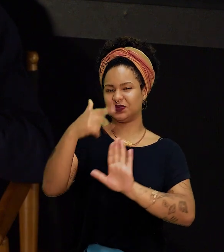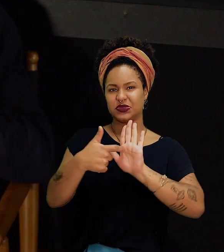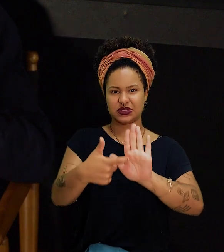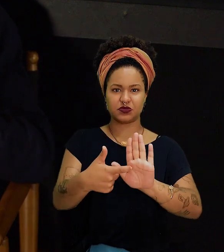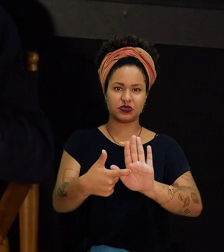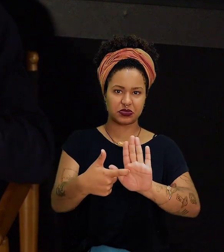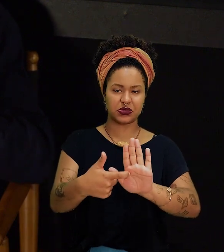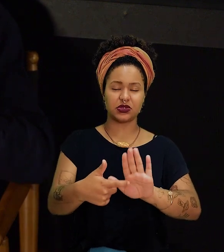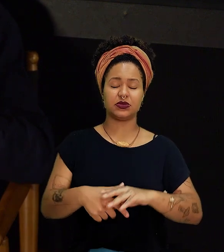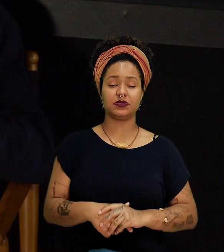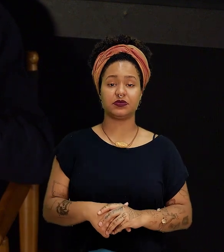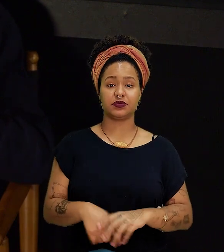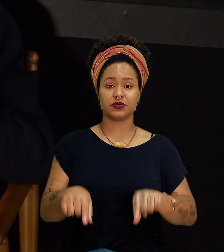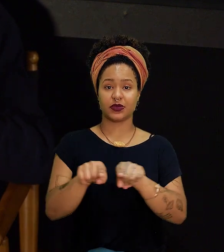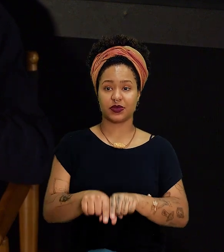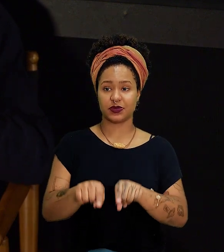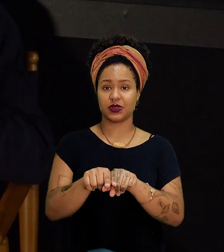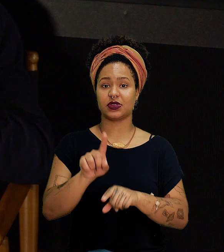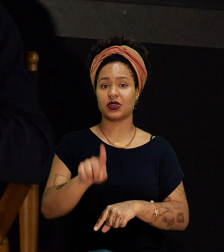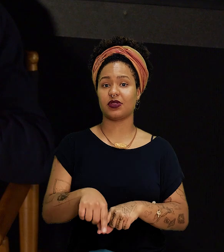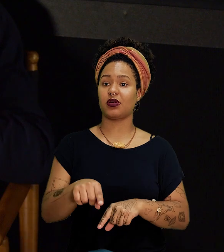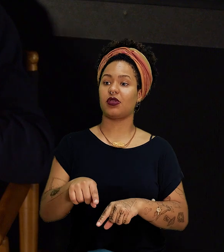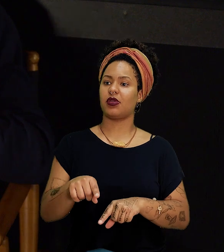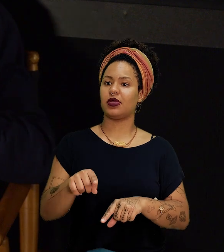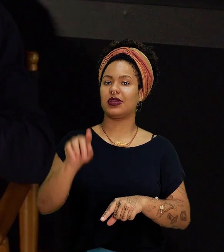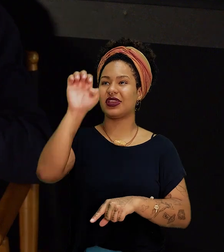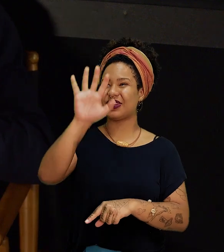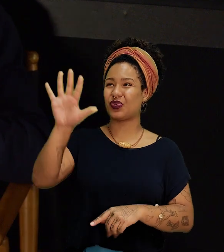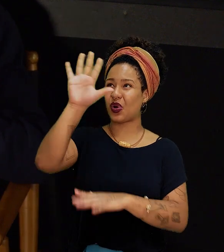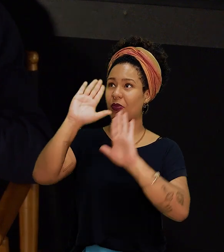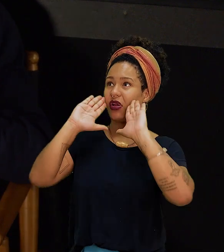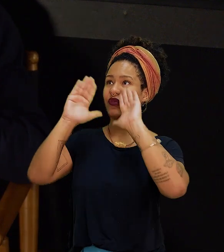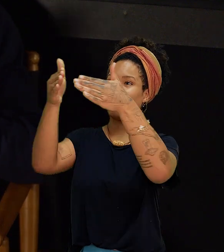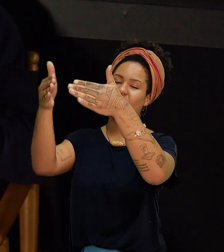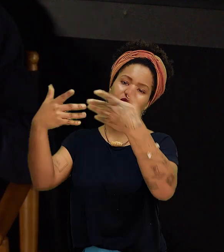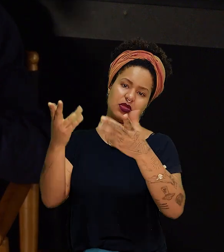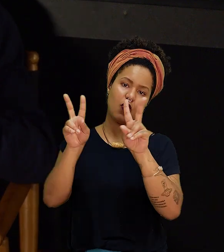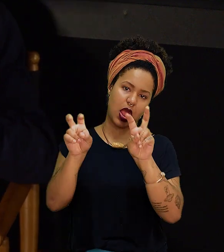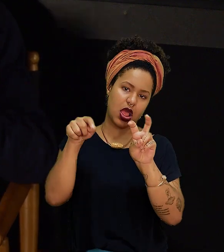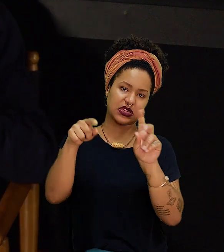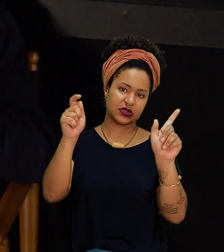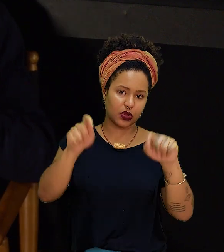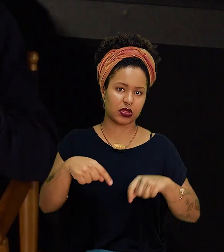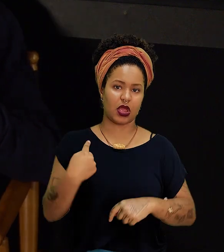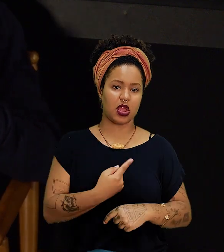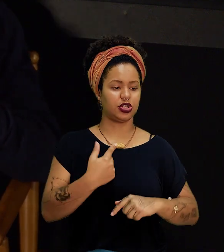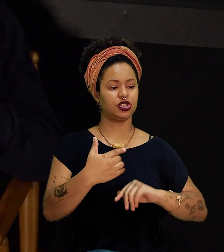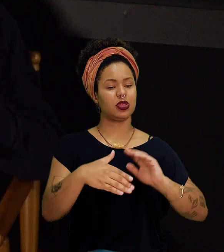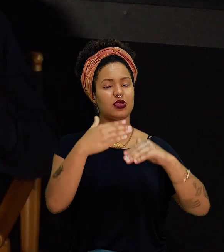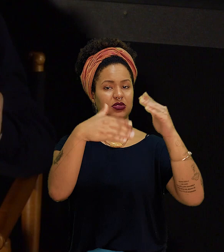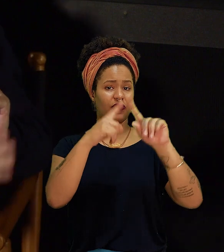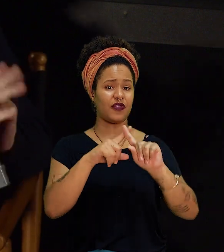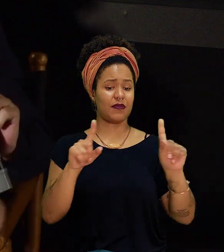otimista, né? E é bastante eurocentrado também. Então, são coisas que a gente pode depois